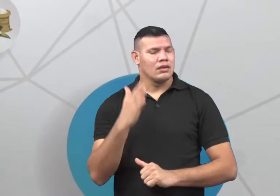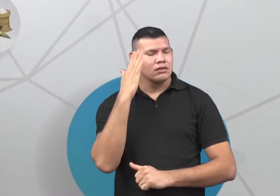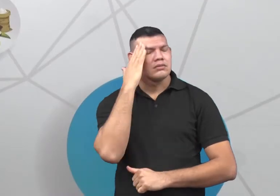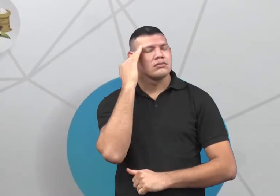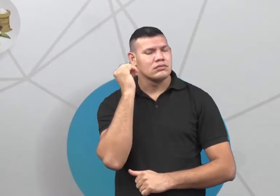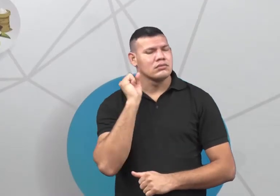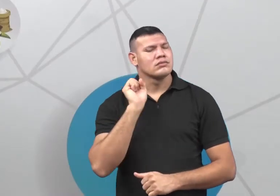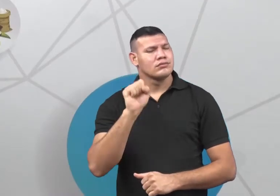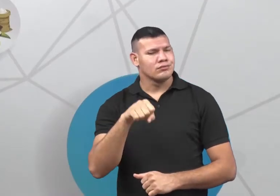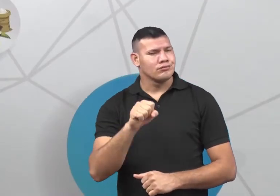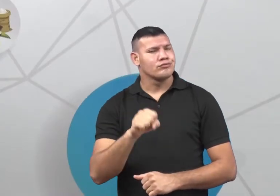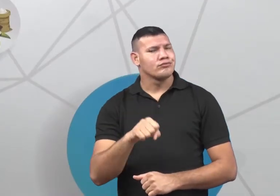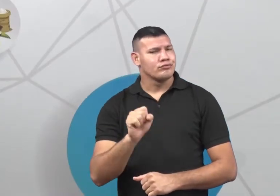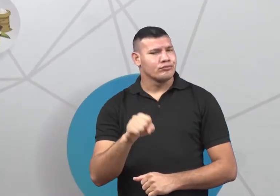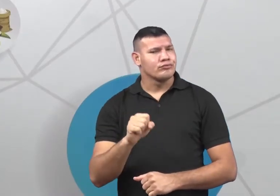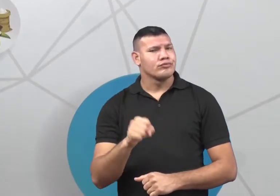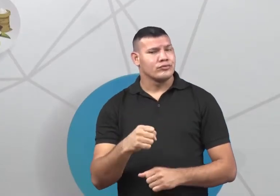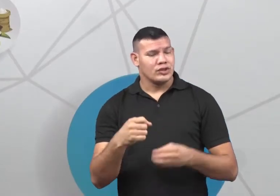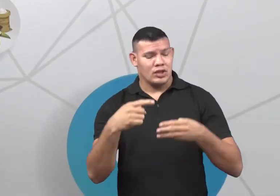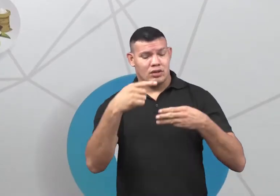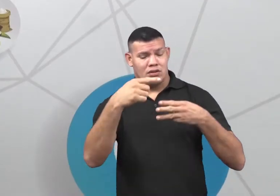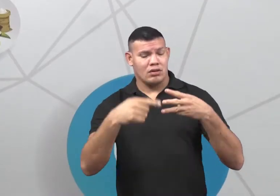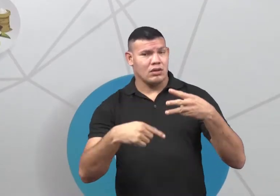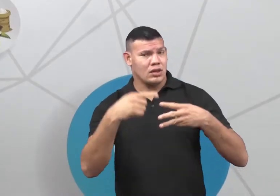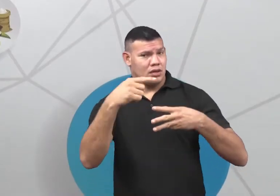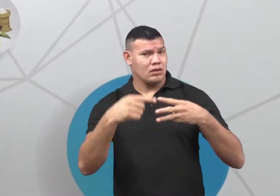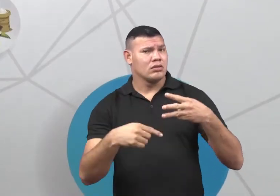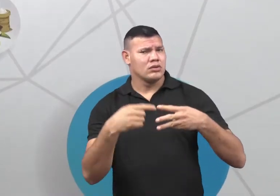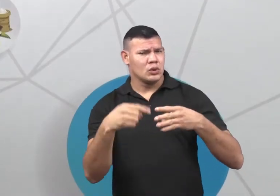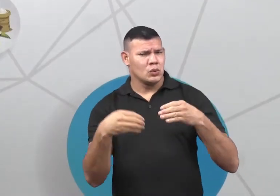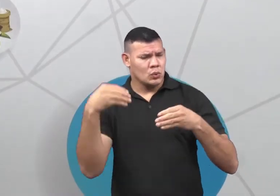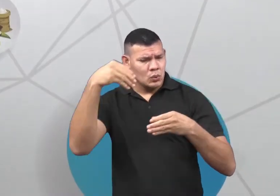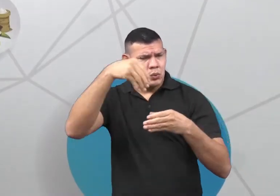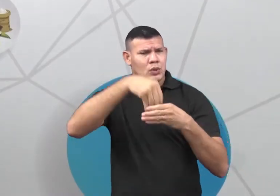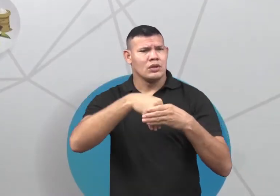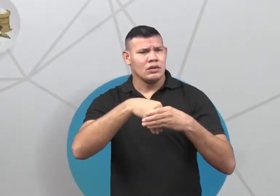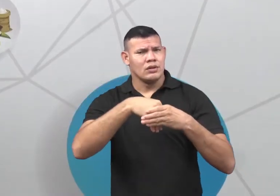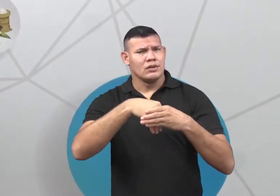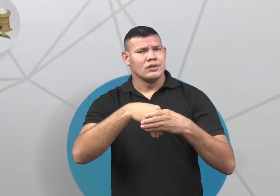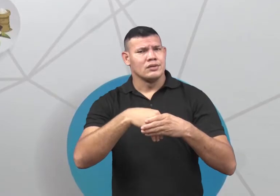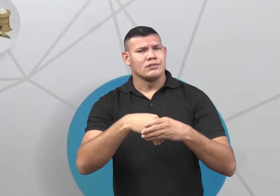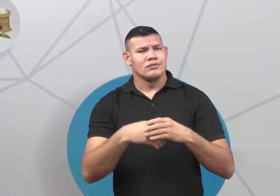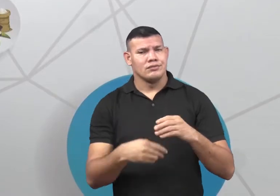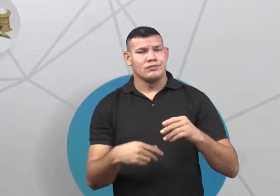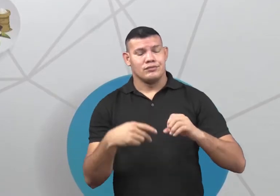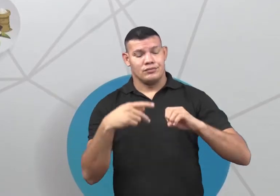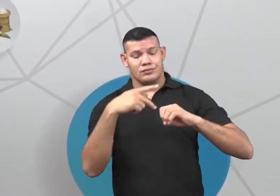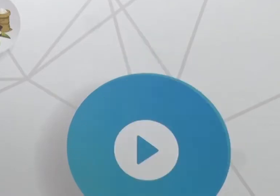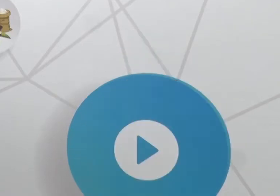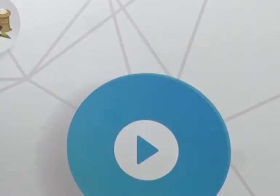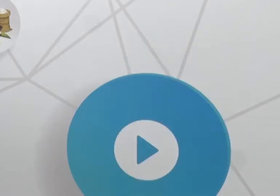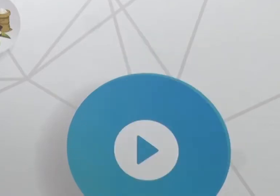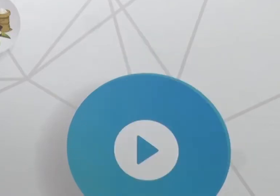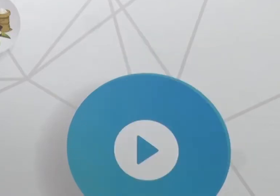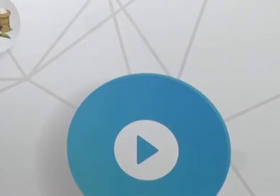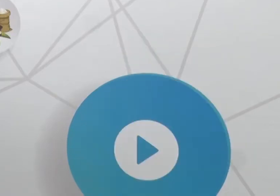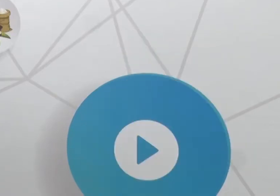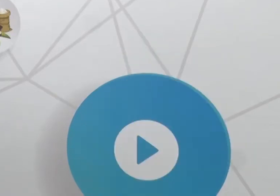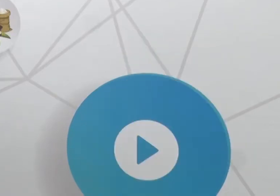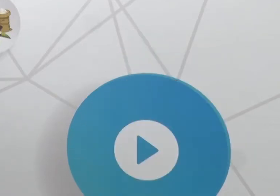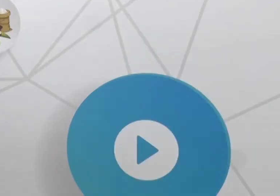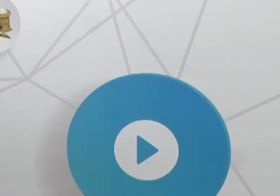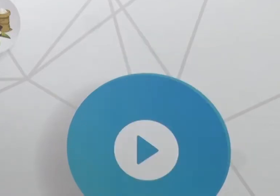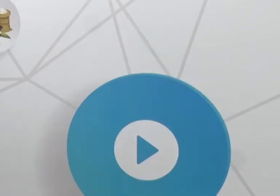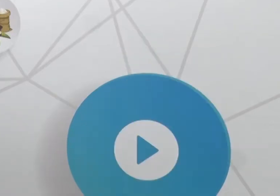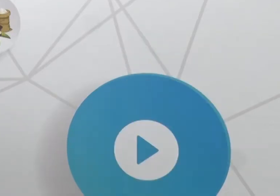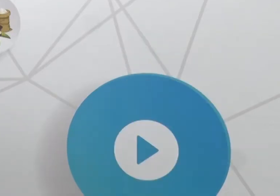que o átomo ele é formado por 3 partículas subatômicas, partículas menores, prótons, nêutrons e elétrons. E por isso nós